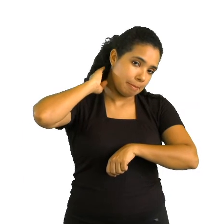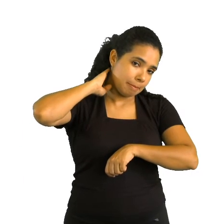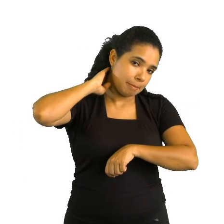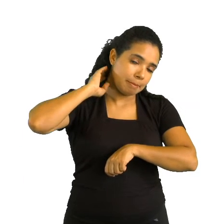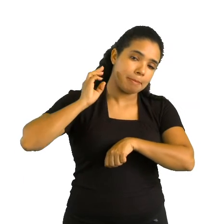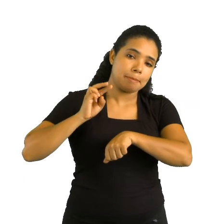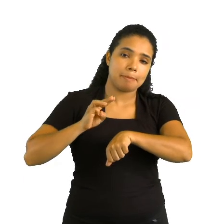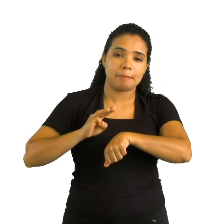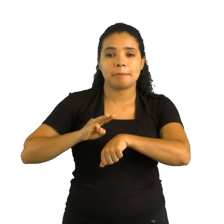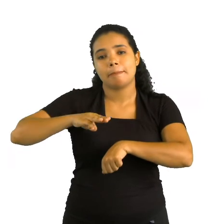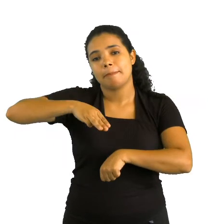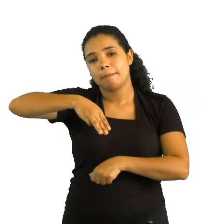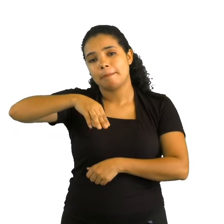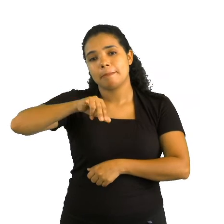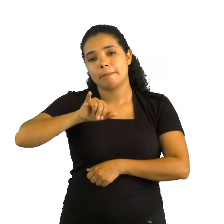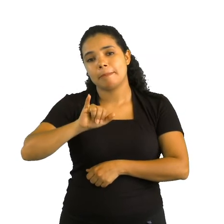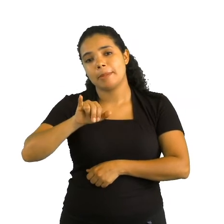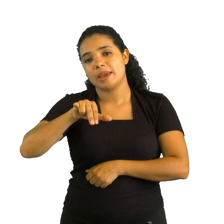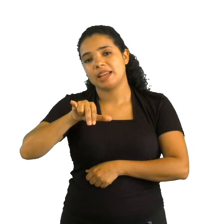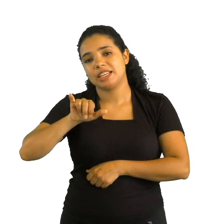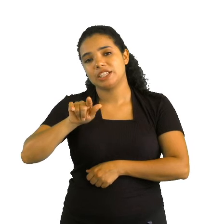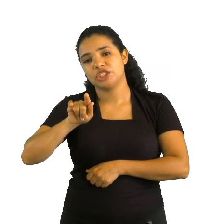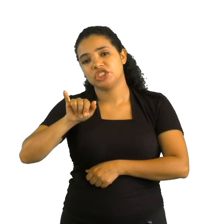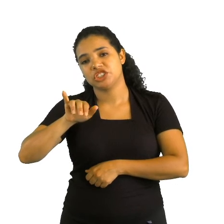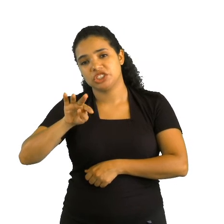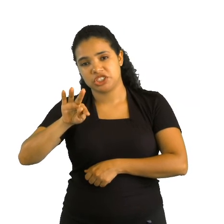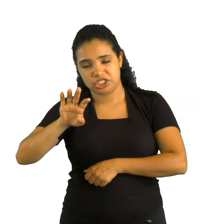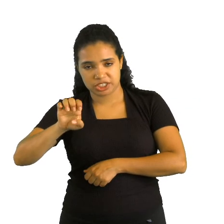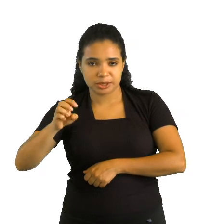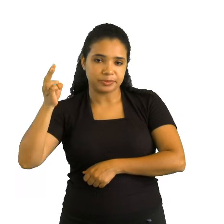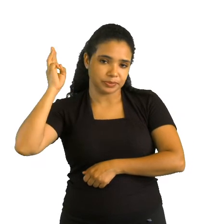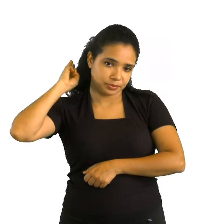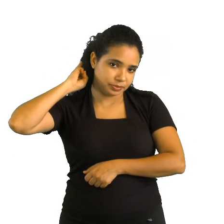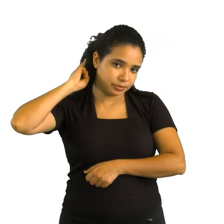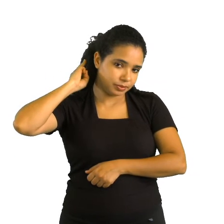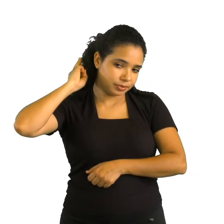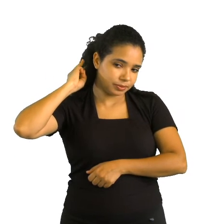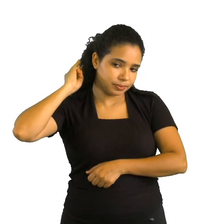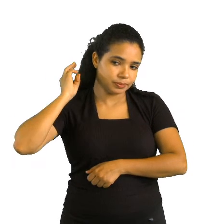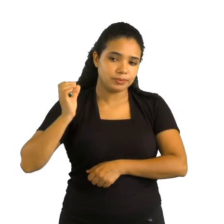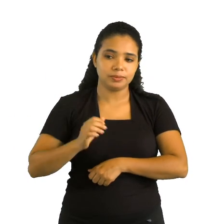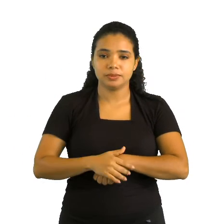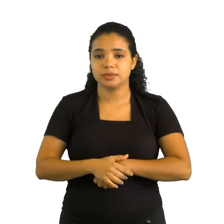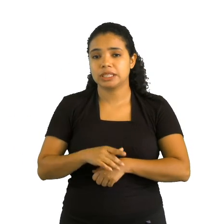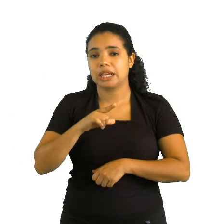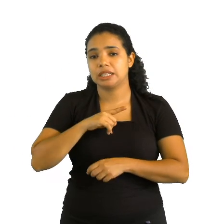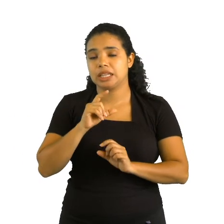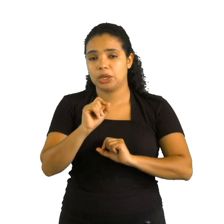quê? Que é bastante comum no nosso país, né? Nós temos mais o quê?